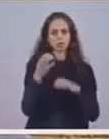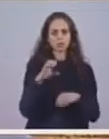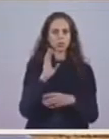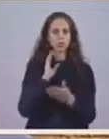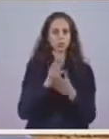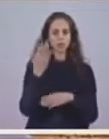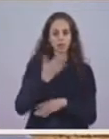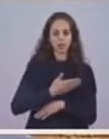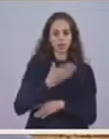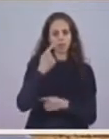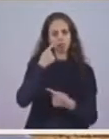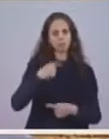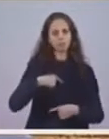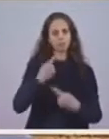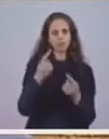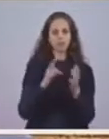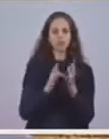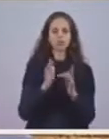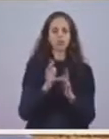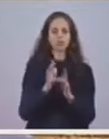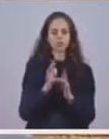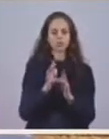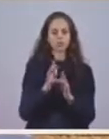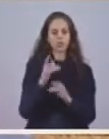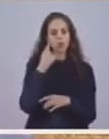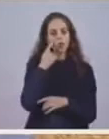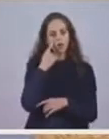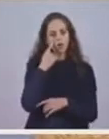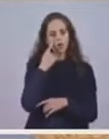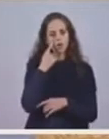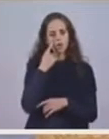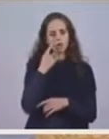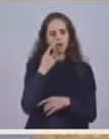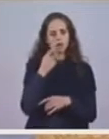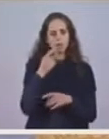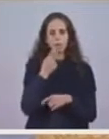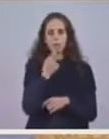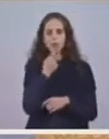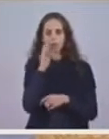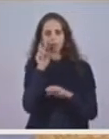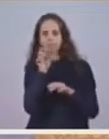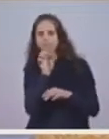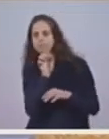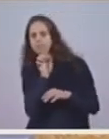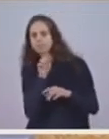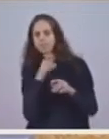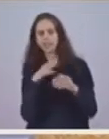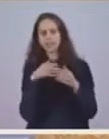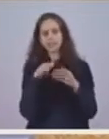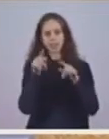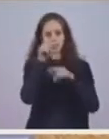dias mostra Jesus a espreitar por detrás de uma pedra, querendo sair do